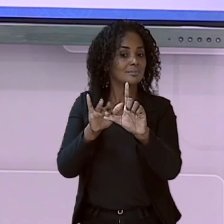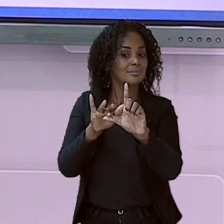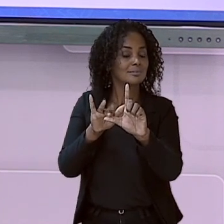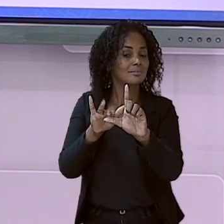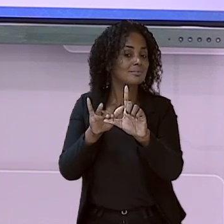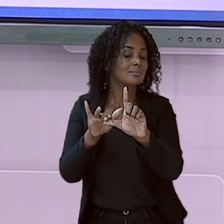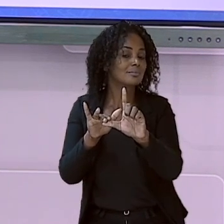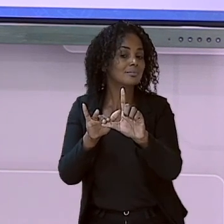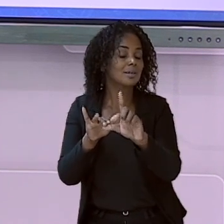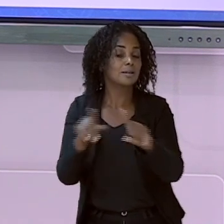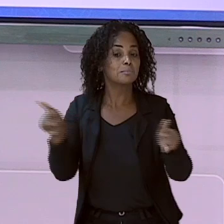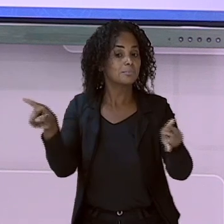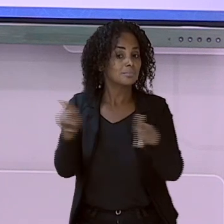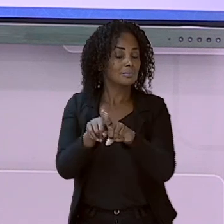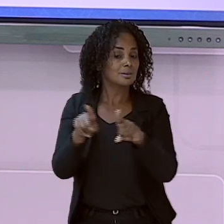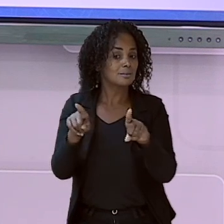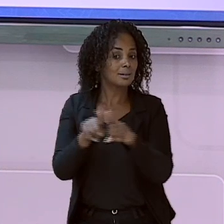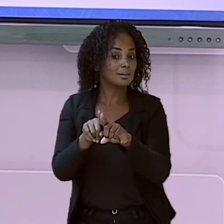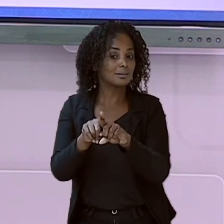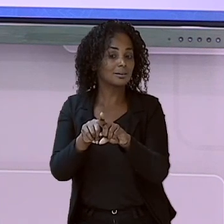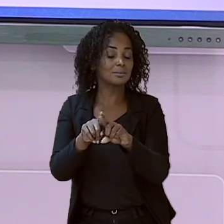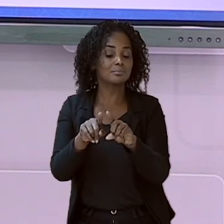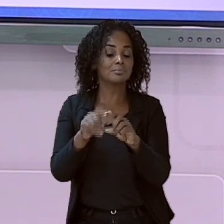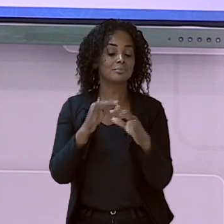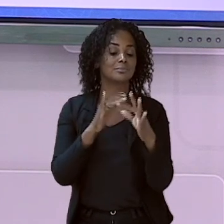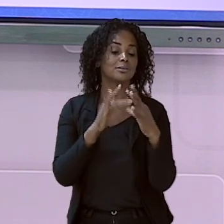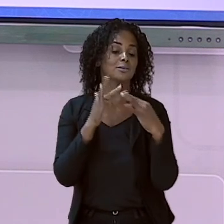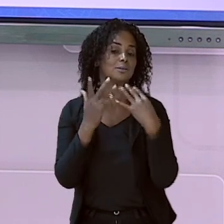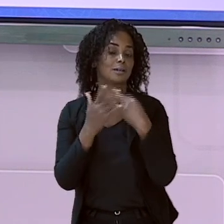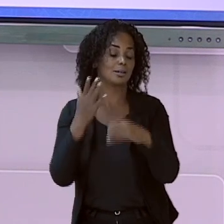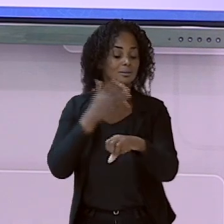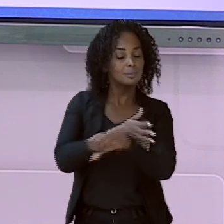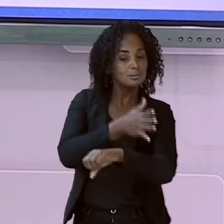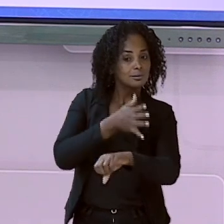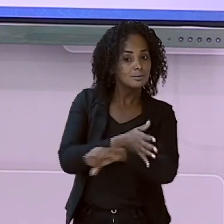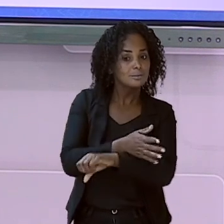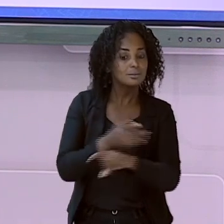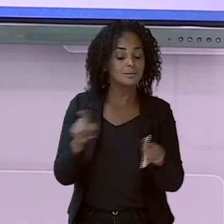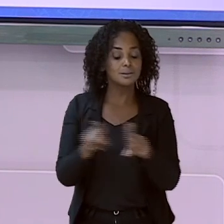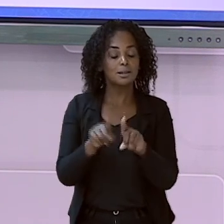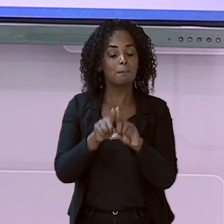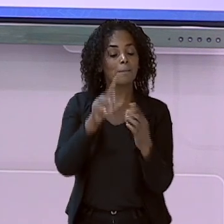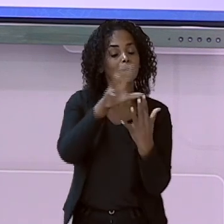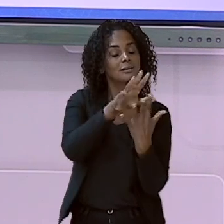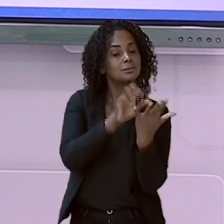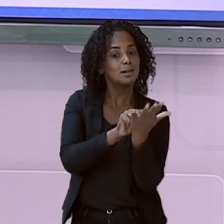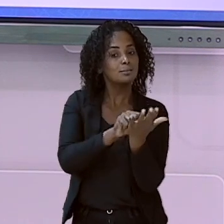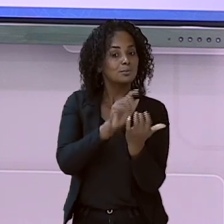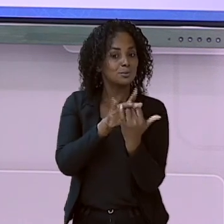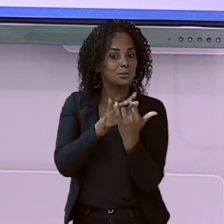que aparece no canto da tela. Acesse nossas redes sociais e se inscreva no